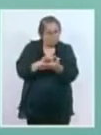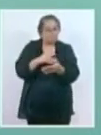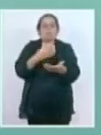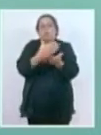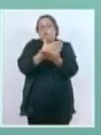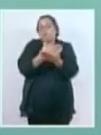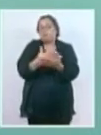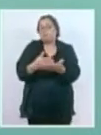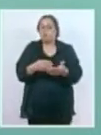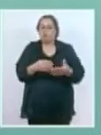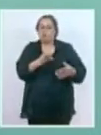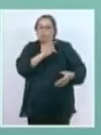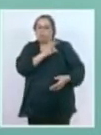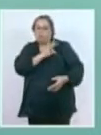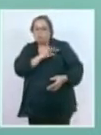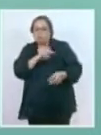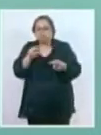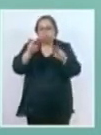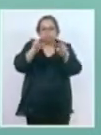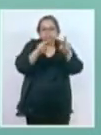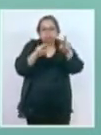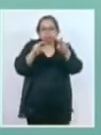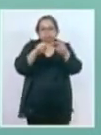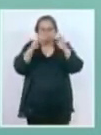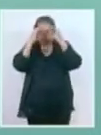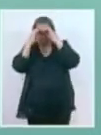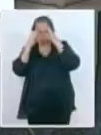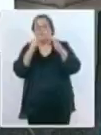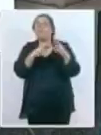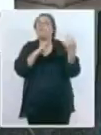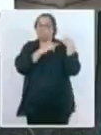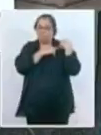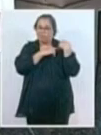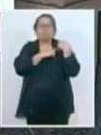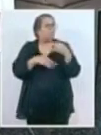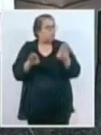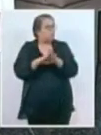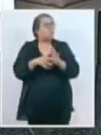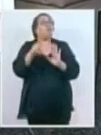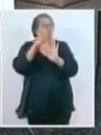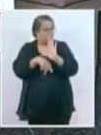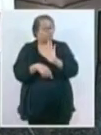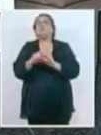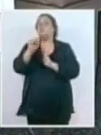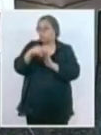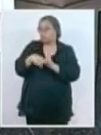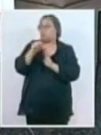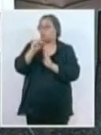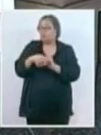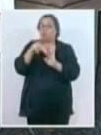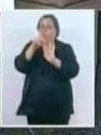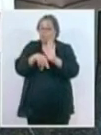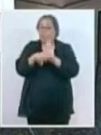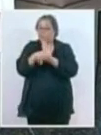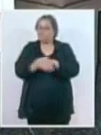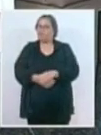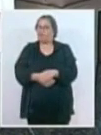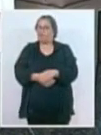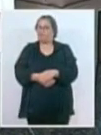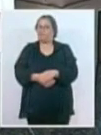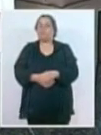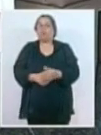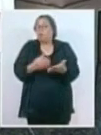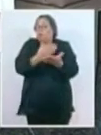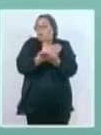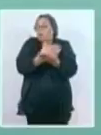análise técnica, ou seja, competente, né? Até um projeto, né, vereador? Exatamente. Então, assim, a instalação começou